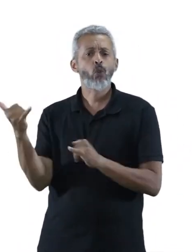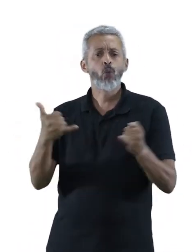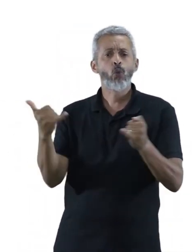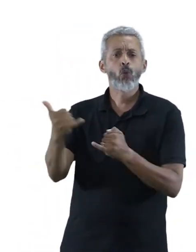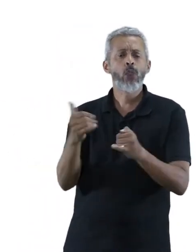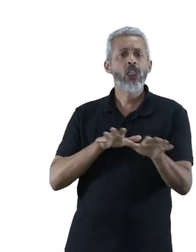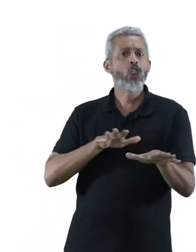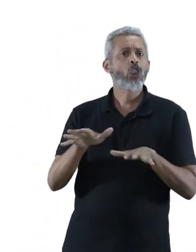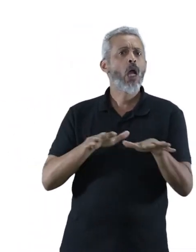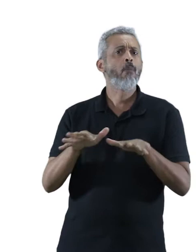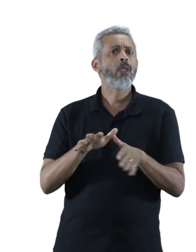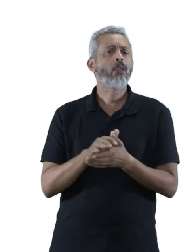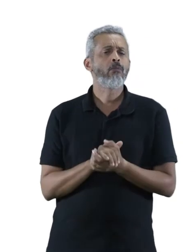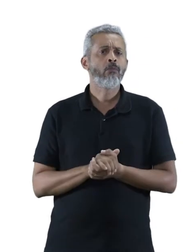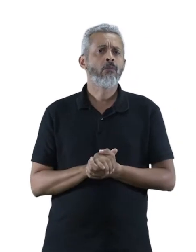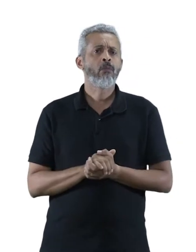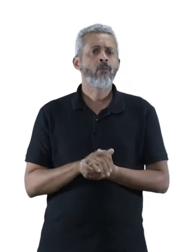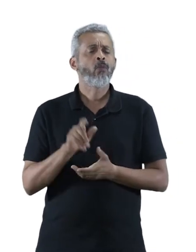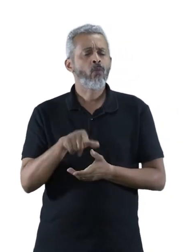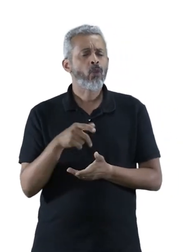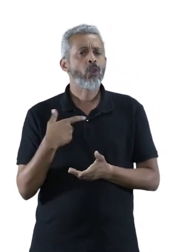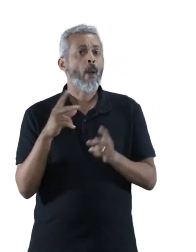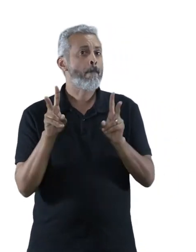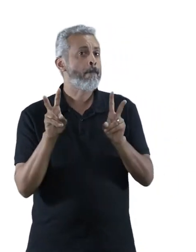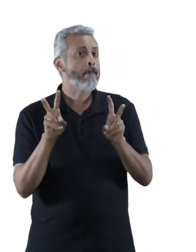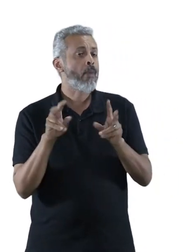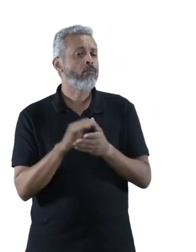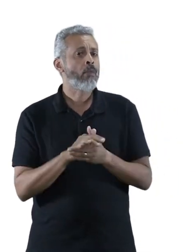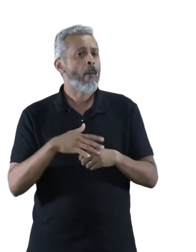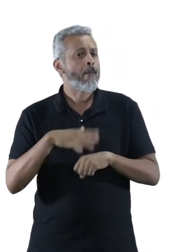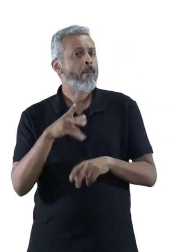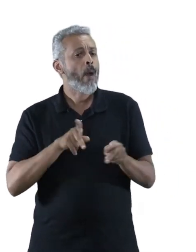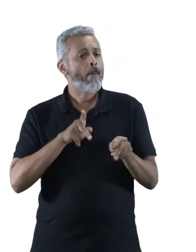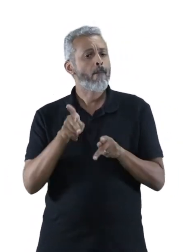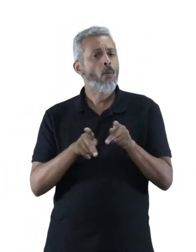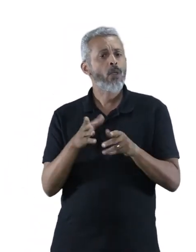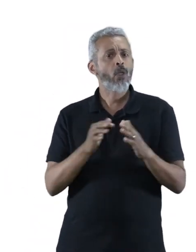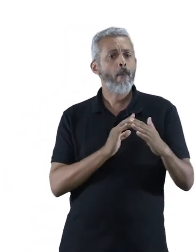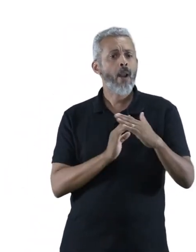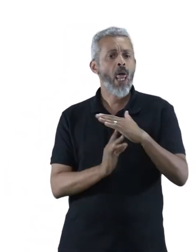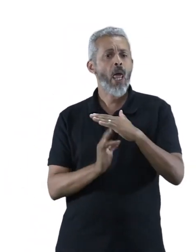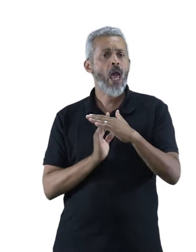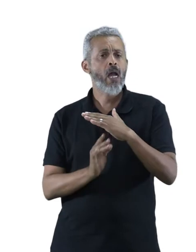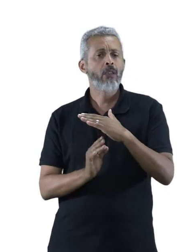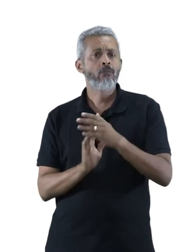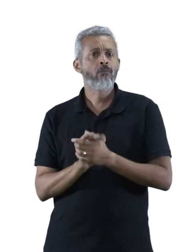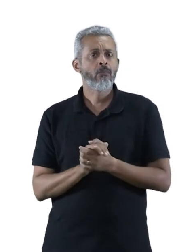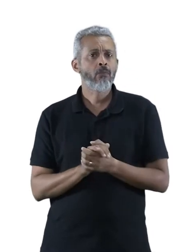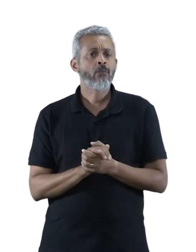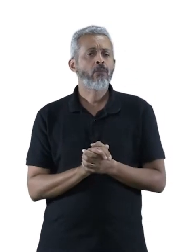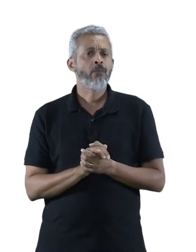e mais dinâmica nessa questão mais populacional, migratória ou